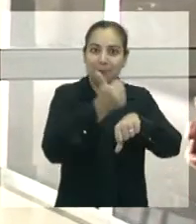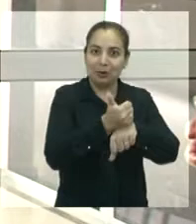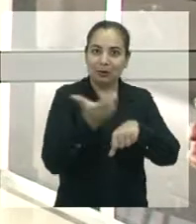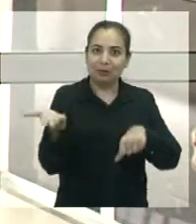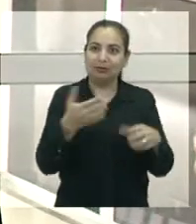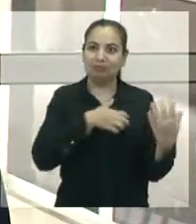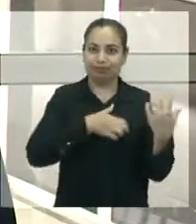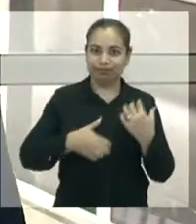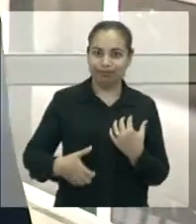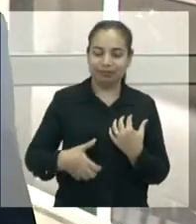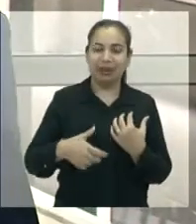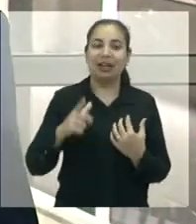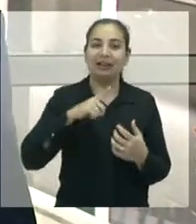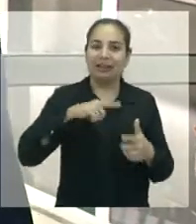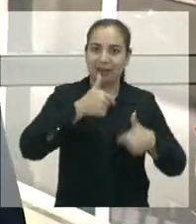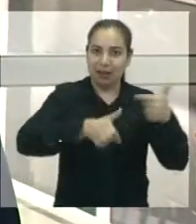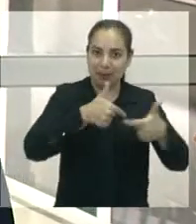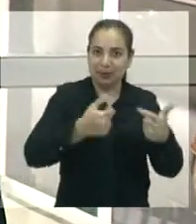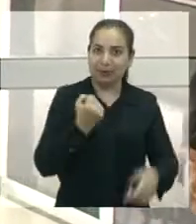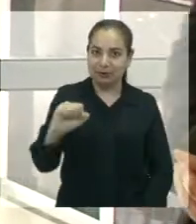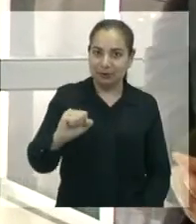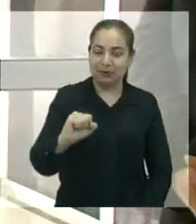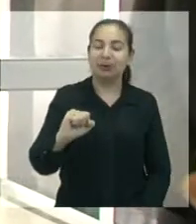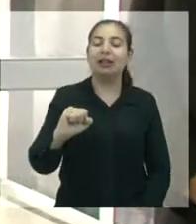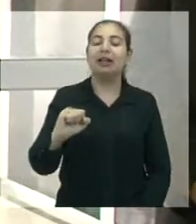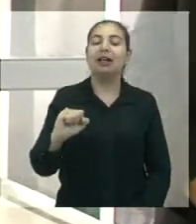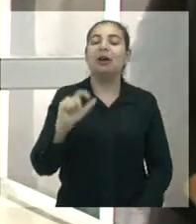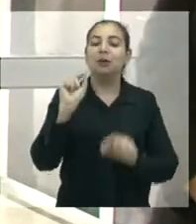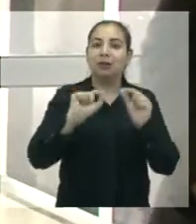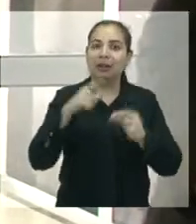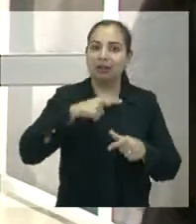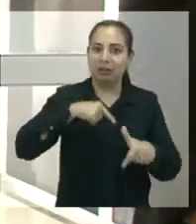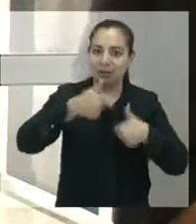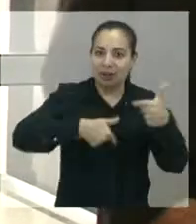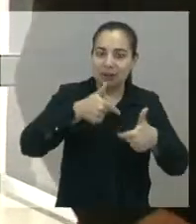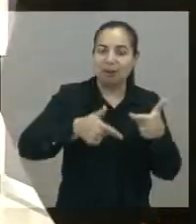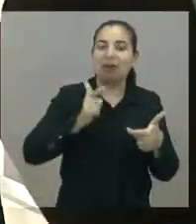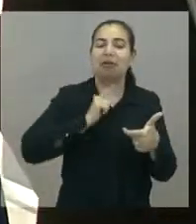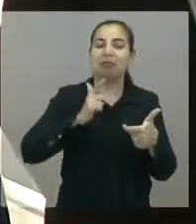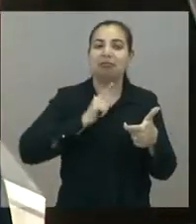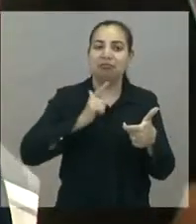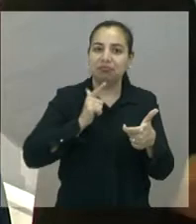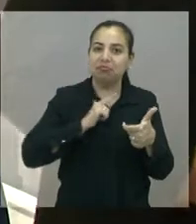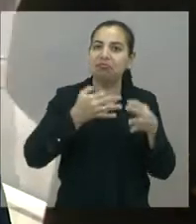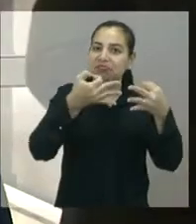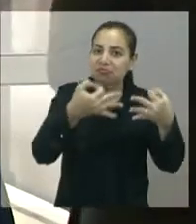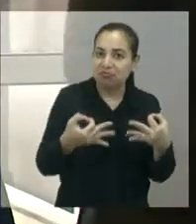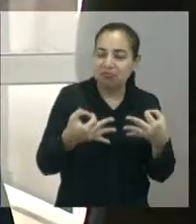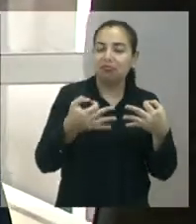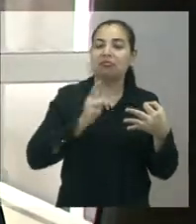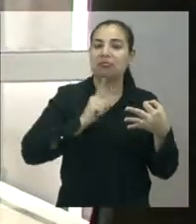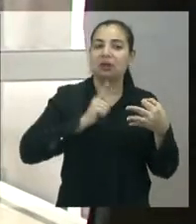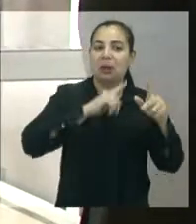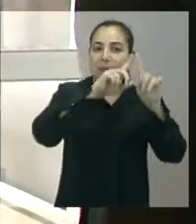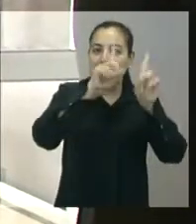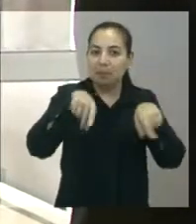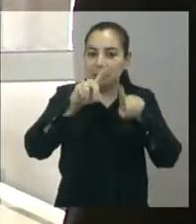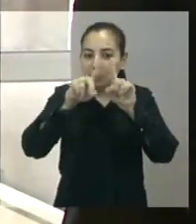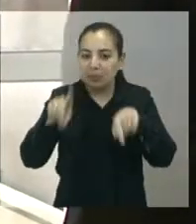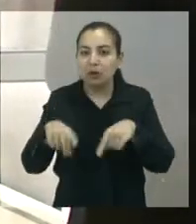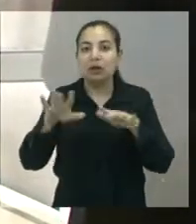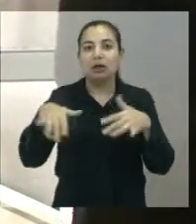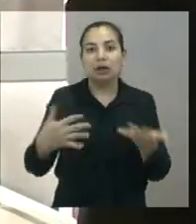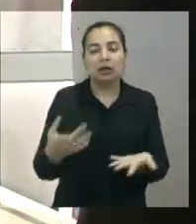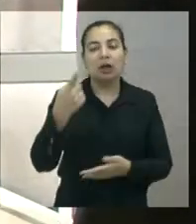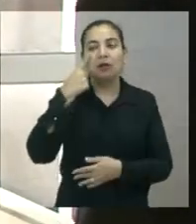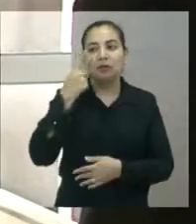uma equipe que trabalha de uma forma coesa, que tem projeto e que, como eu disse, em última